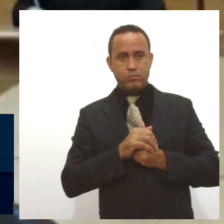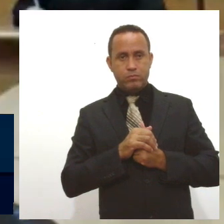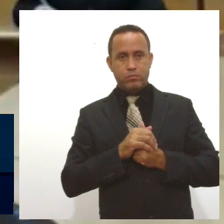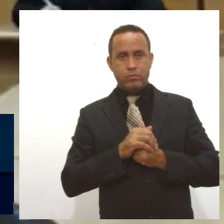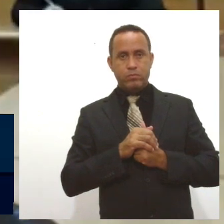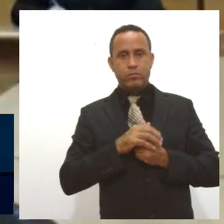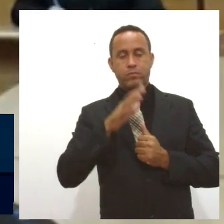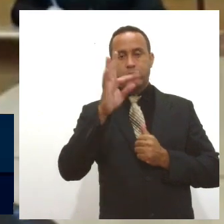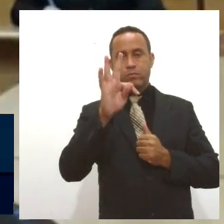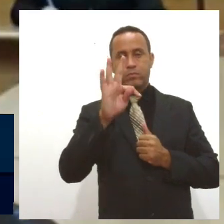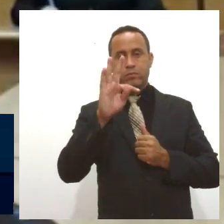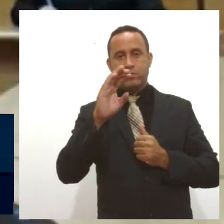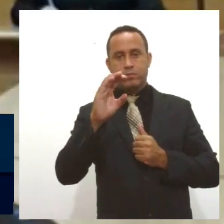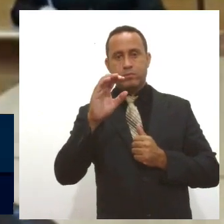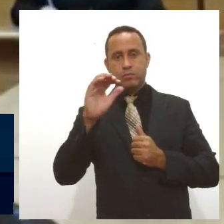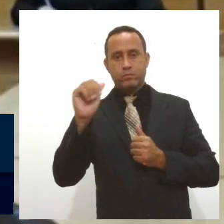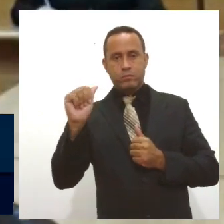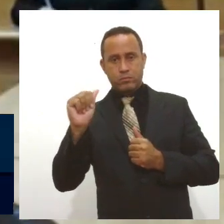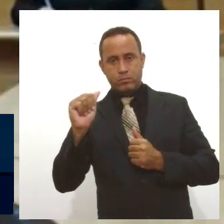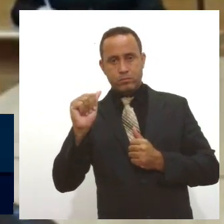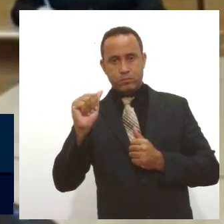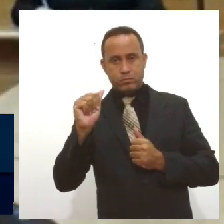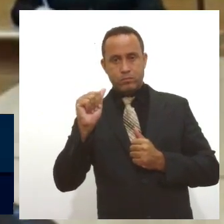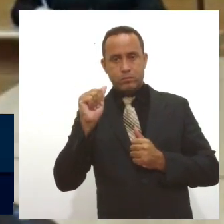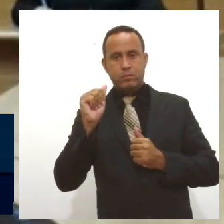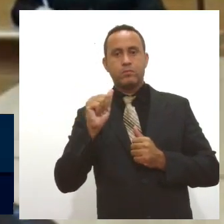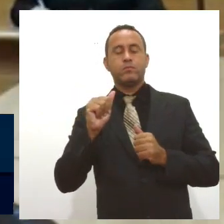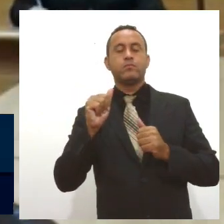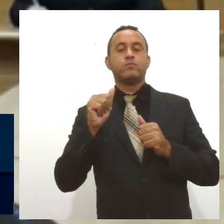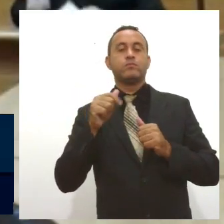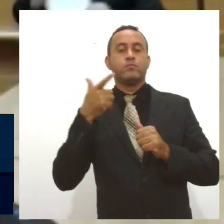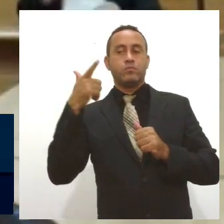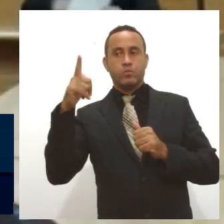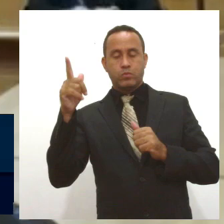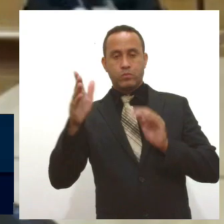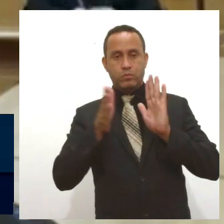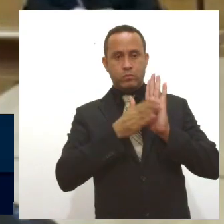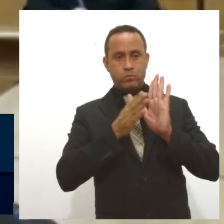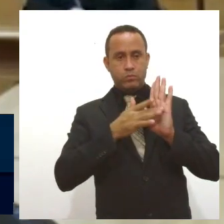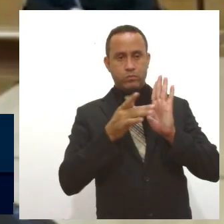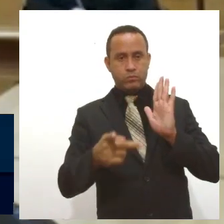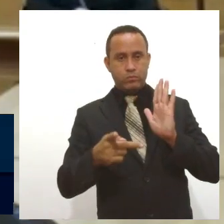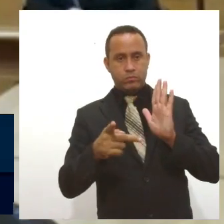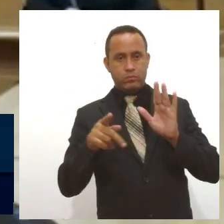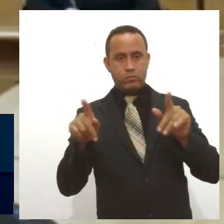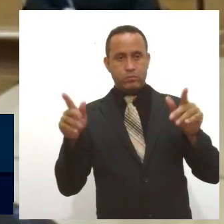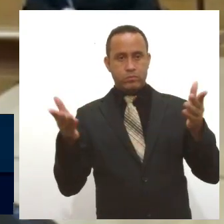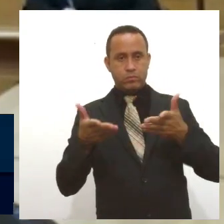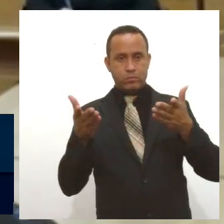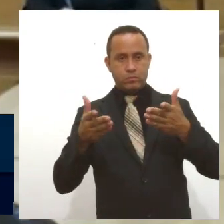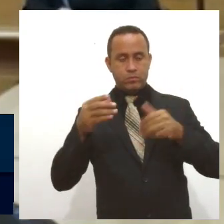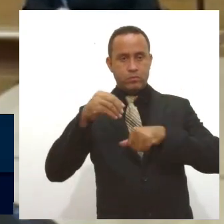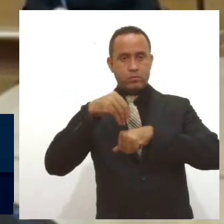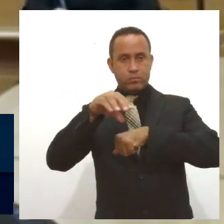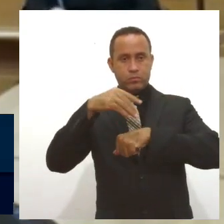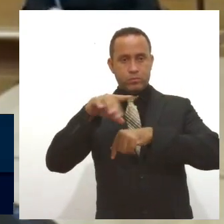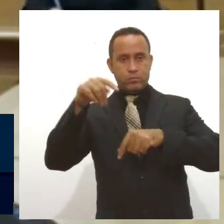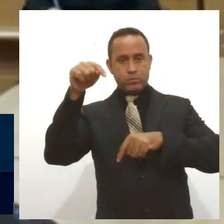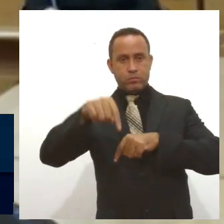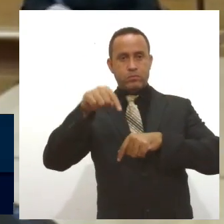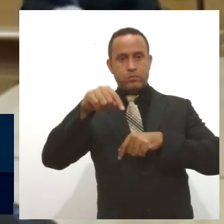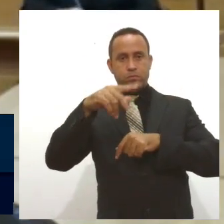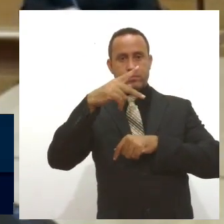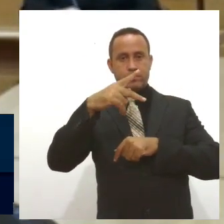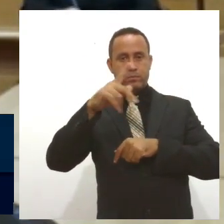do TCFA, do combate à desertificação, e nesse momento tramita aqui